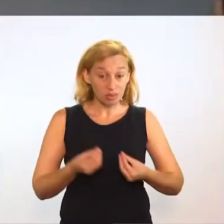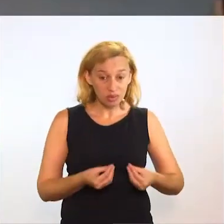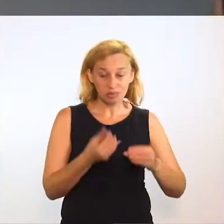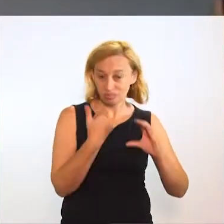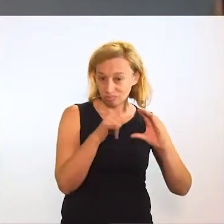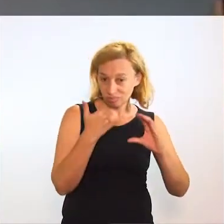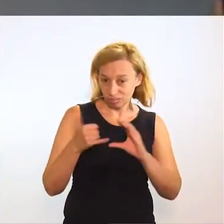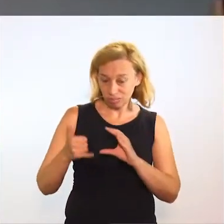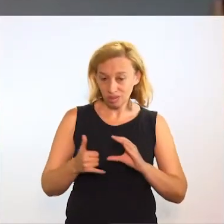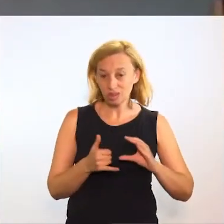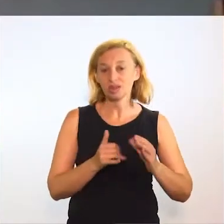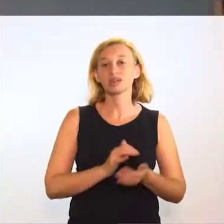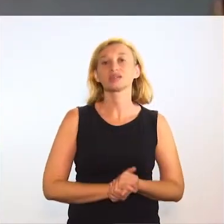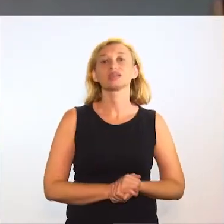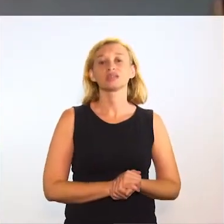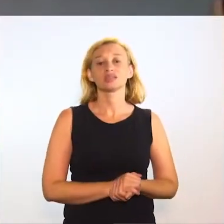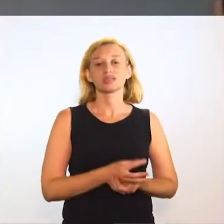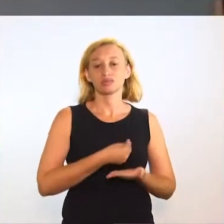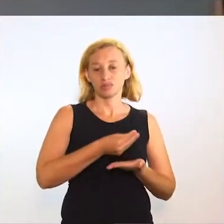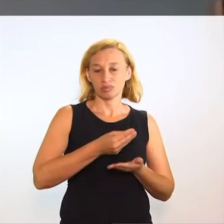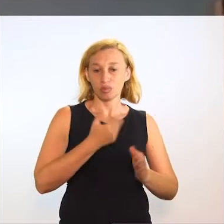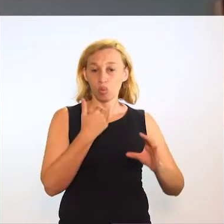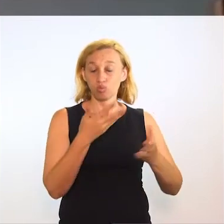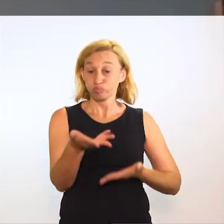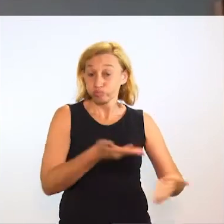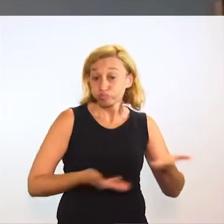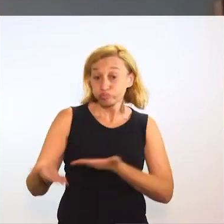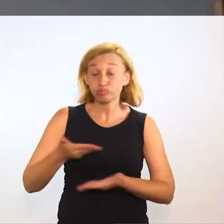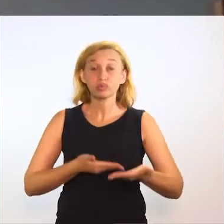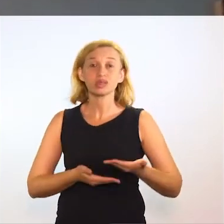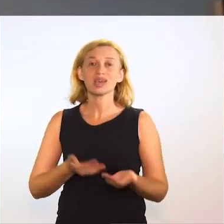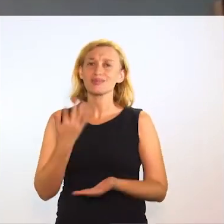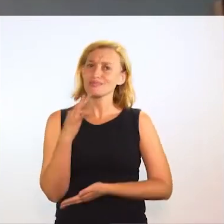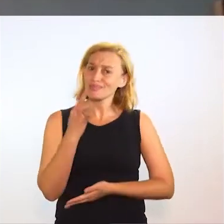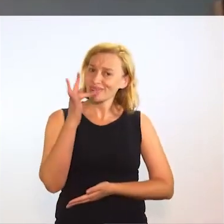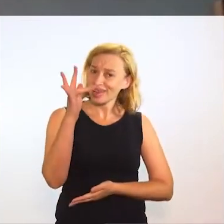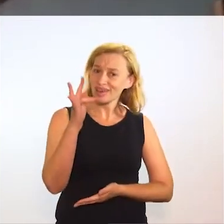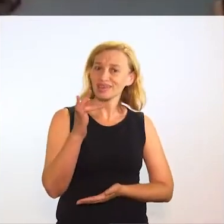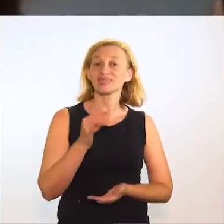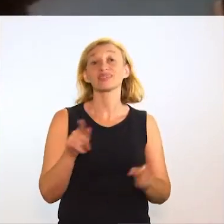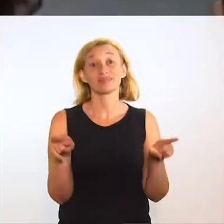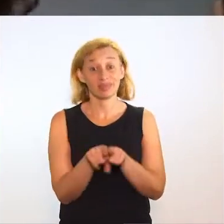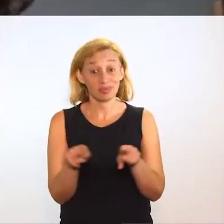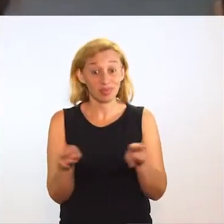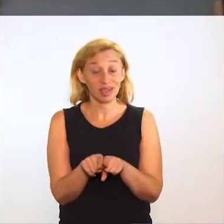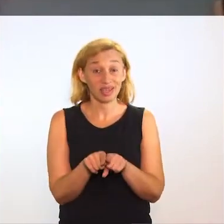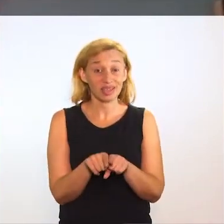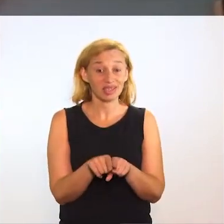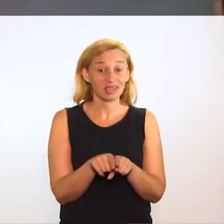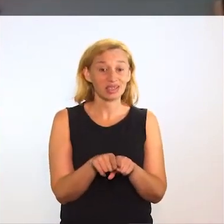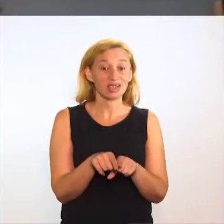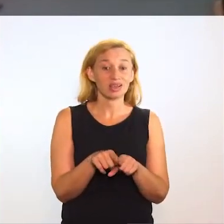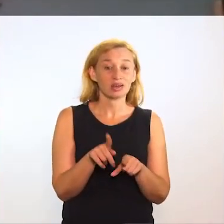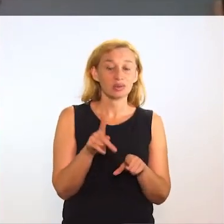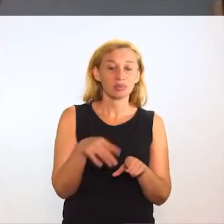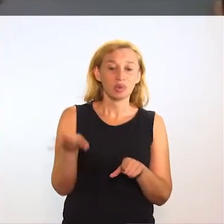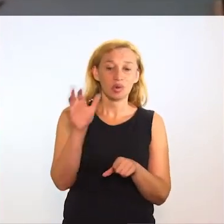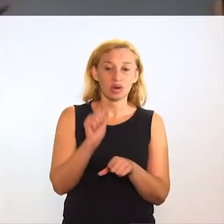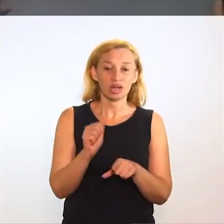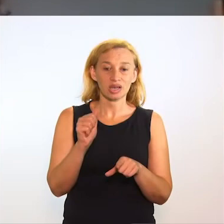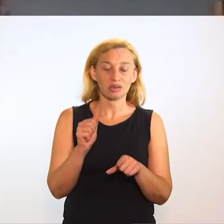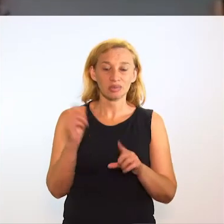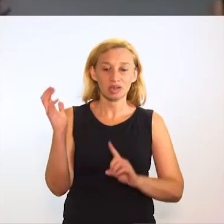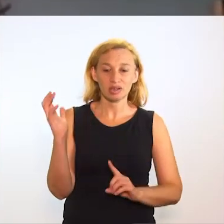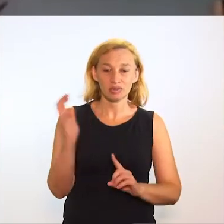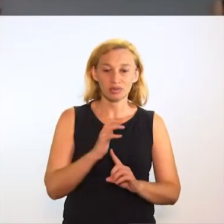as pessoas que receberam por WhatsApp, então vai ficar disponível para vocês também poderem compartilhar. E em breve vai virar também